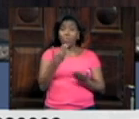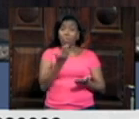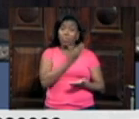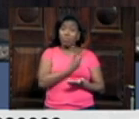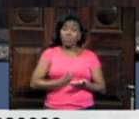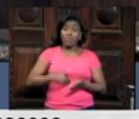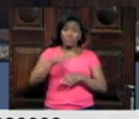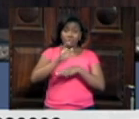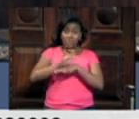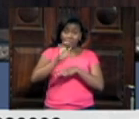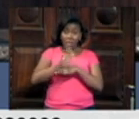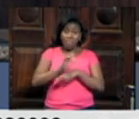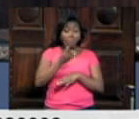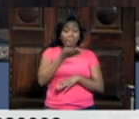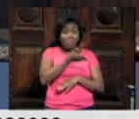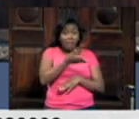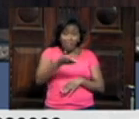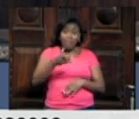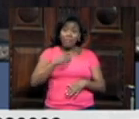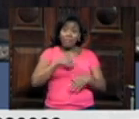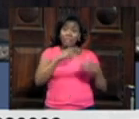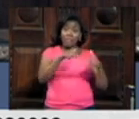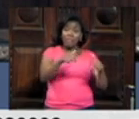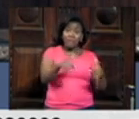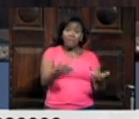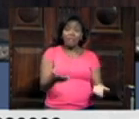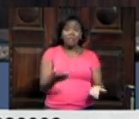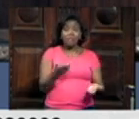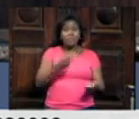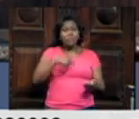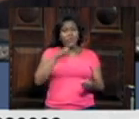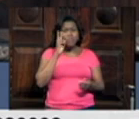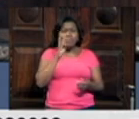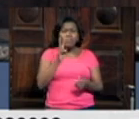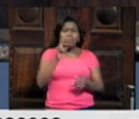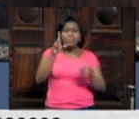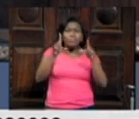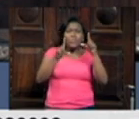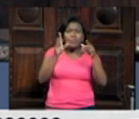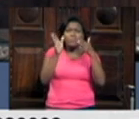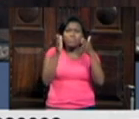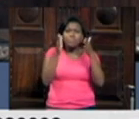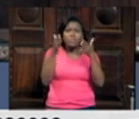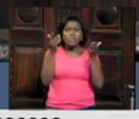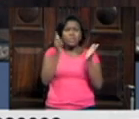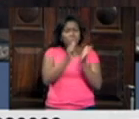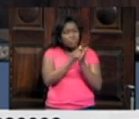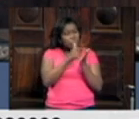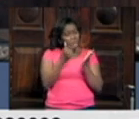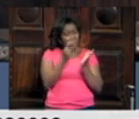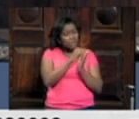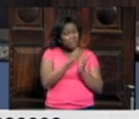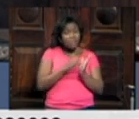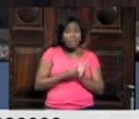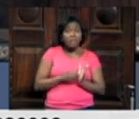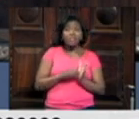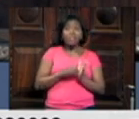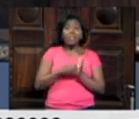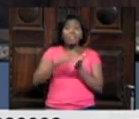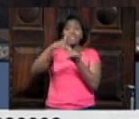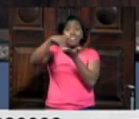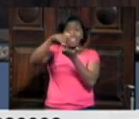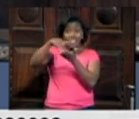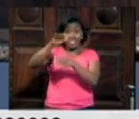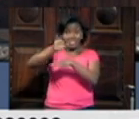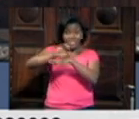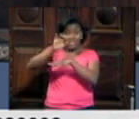é aí que estão os cargos. Nós assistimos aí as manchetes dos jornais reportando a secretários de Estado